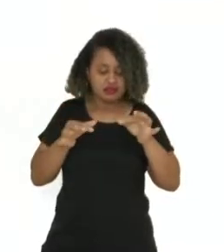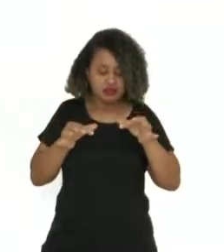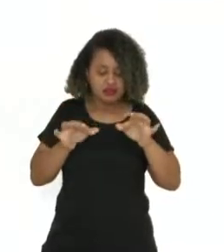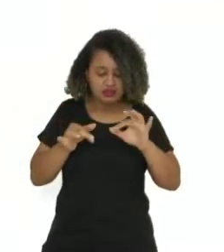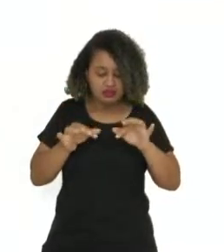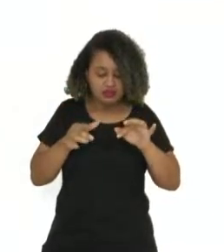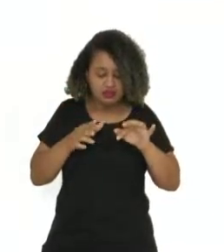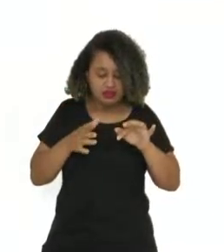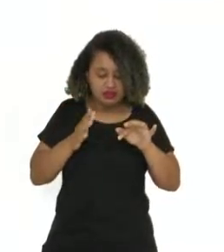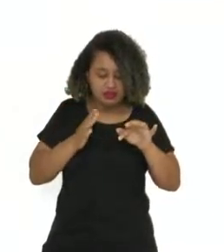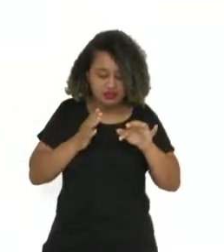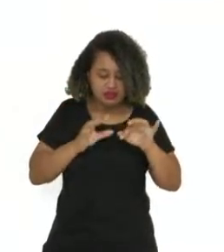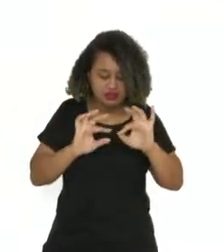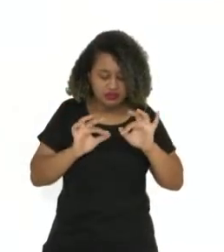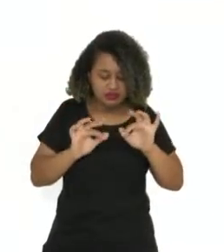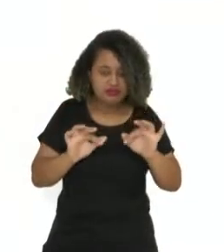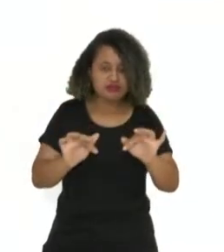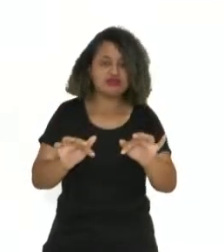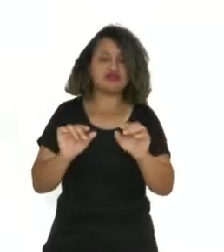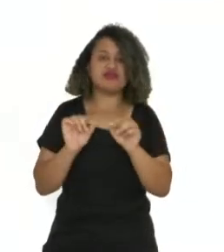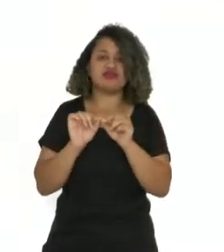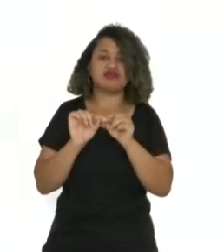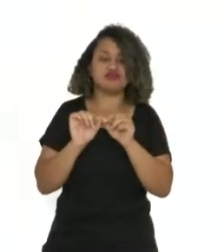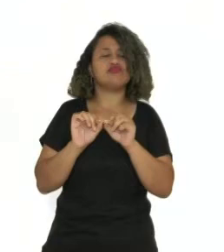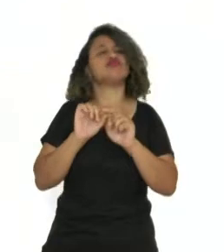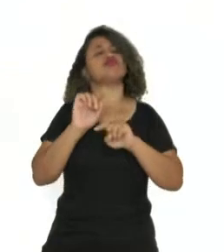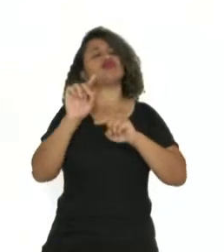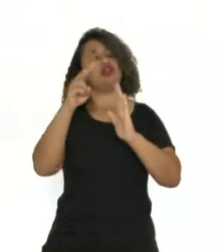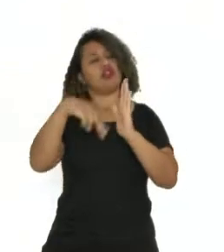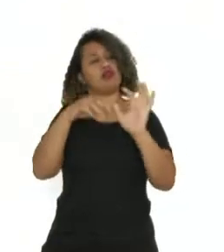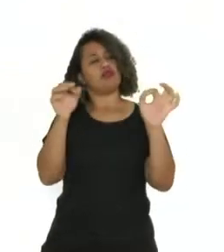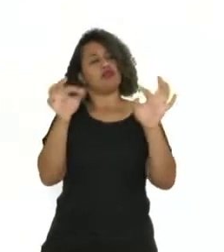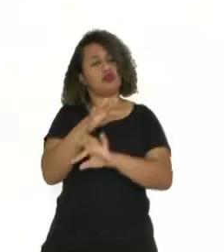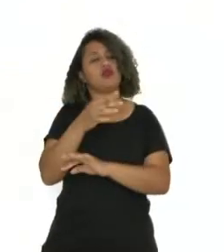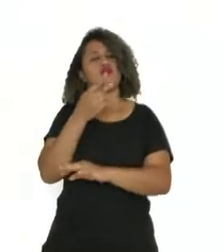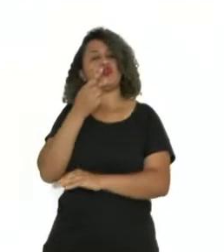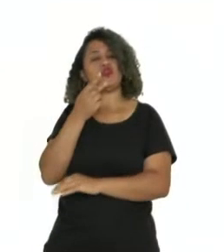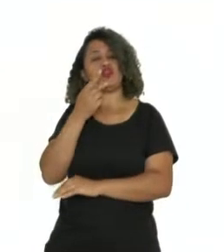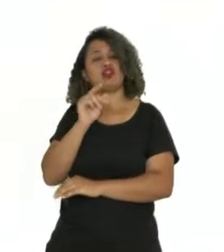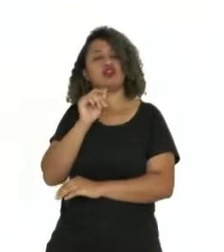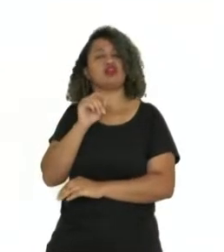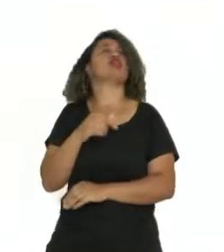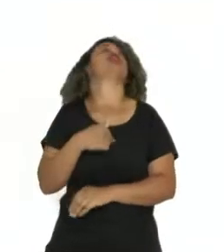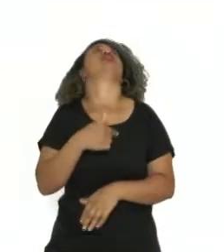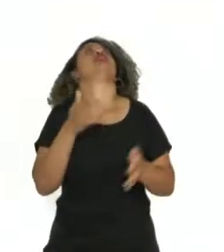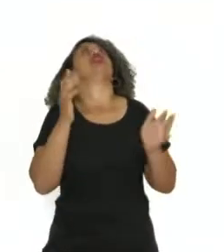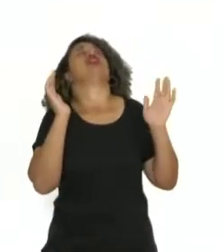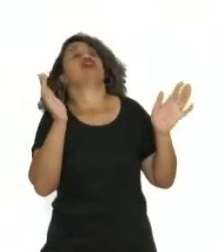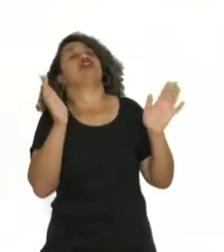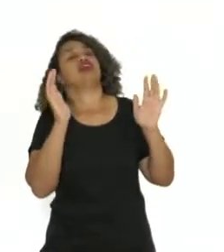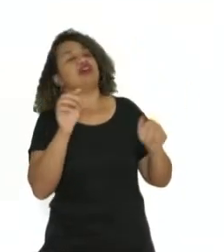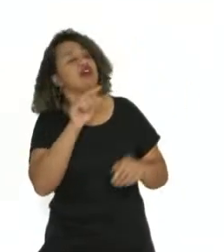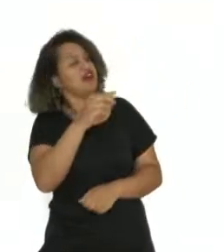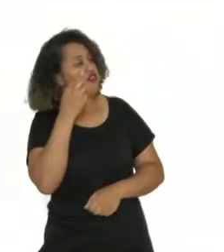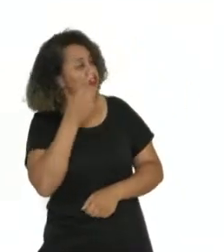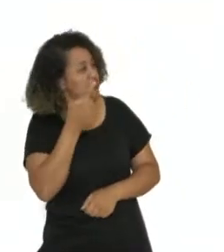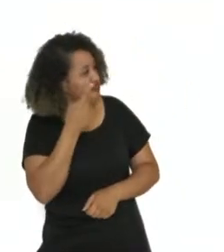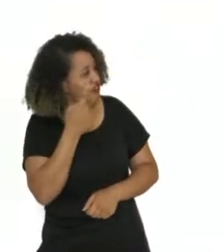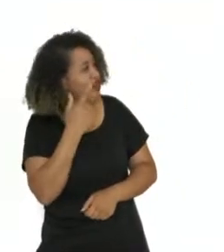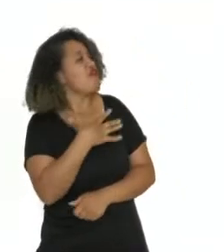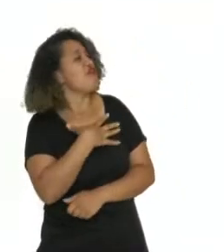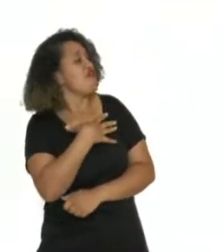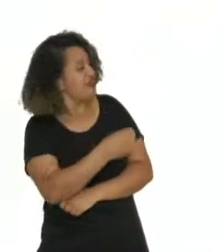picava o fumo. Quando terminei a leitura, ele disse: "Benza a Deus, você viu só, minha